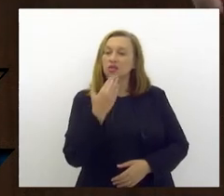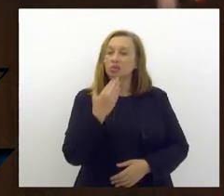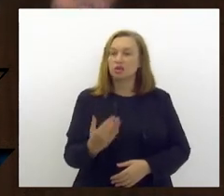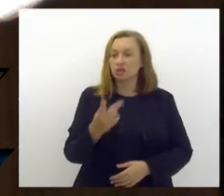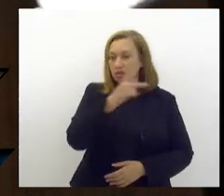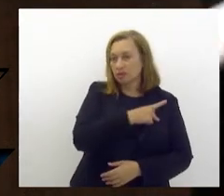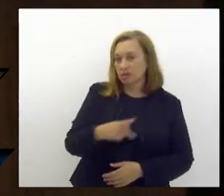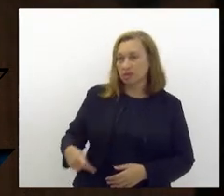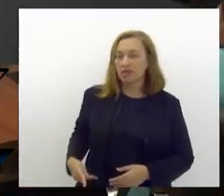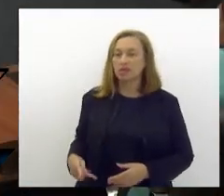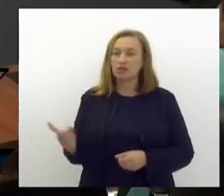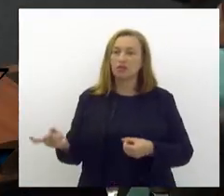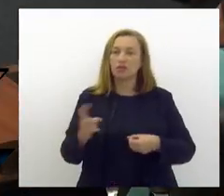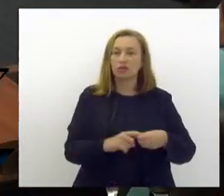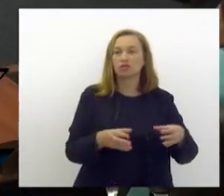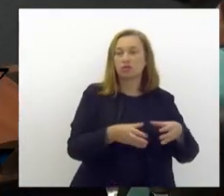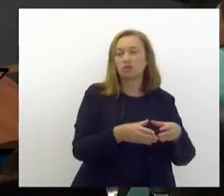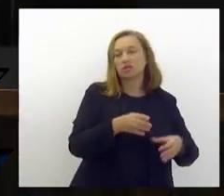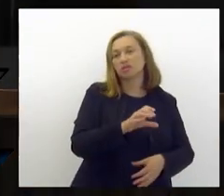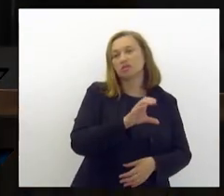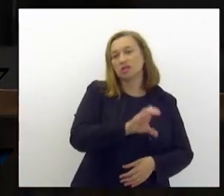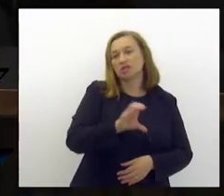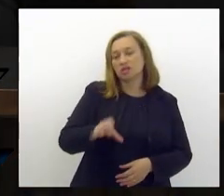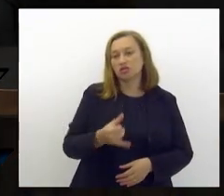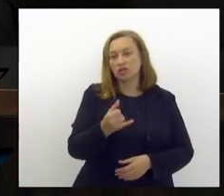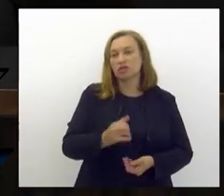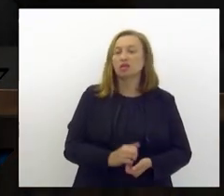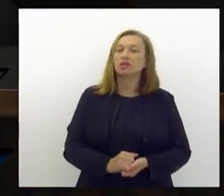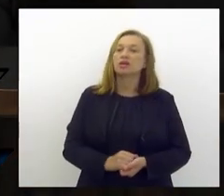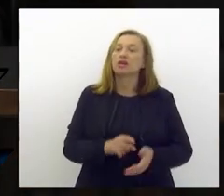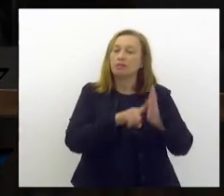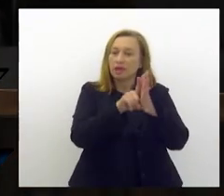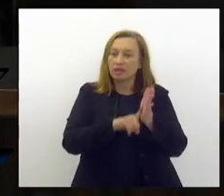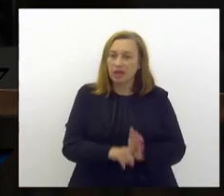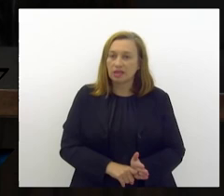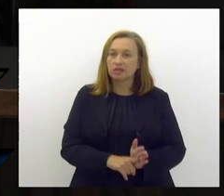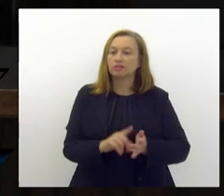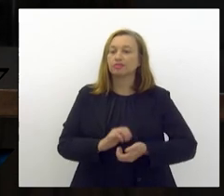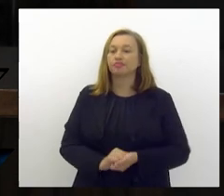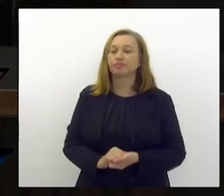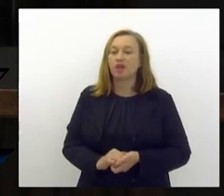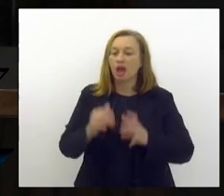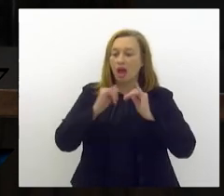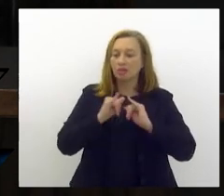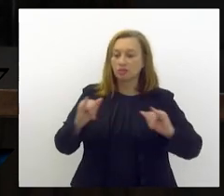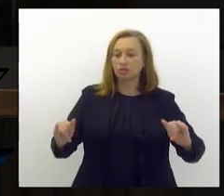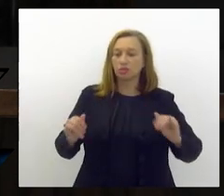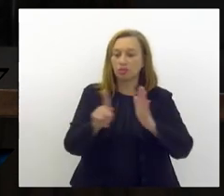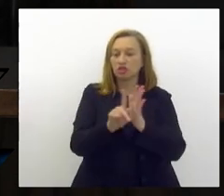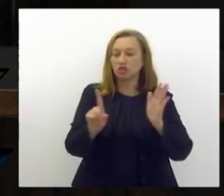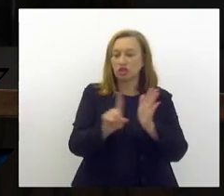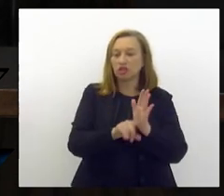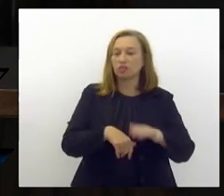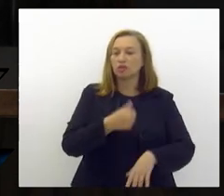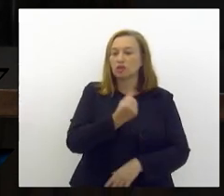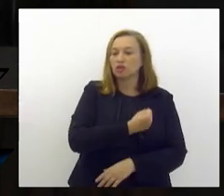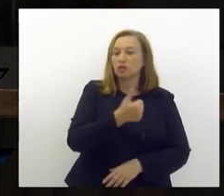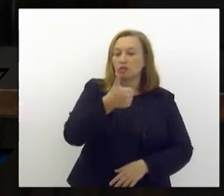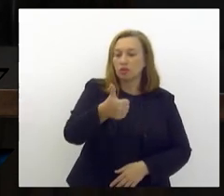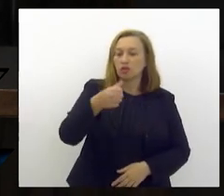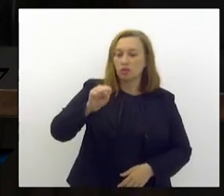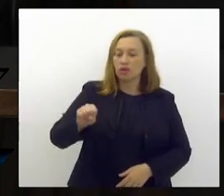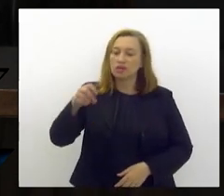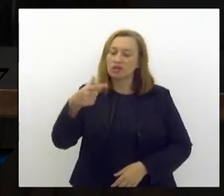então retorna à CCJ para análise. Anuncio projeto de lei número